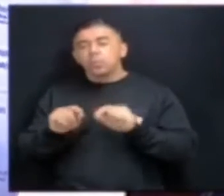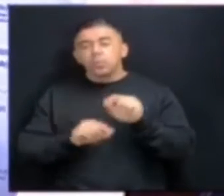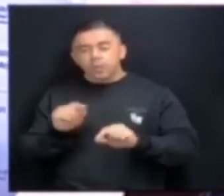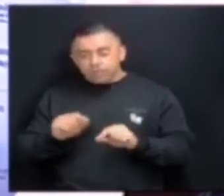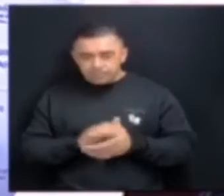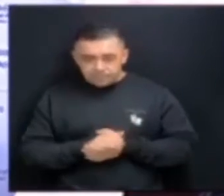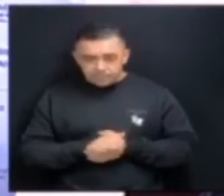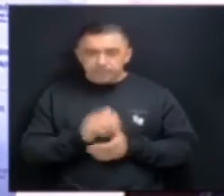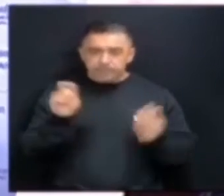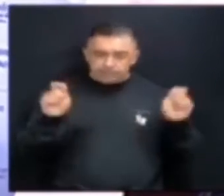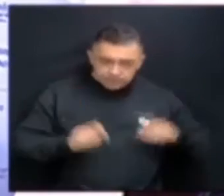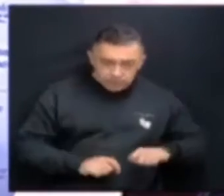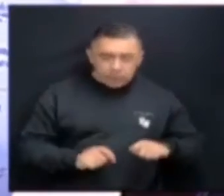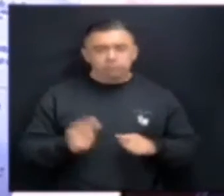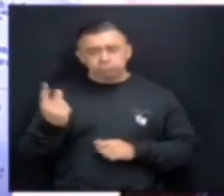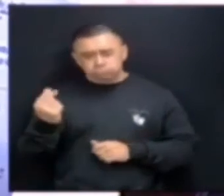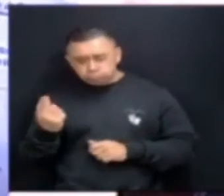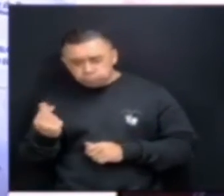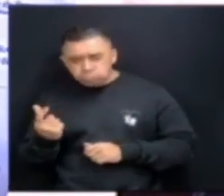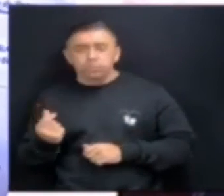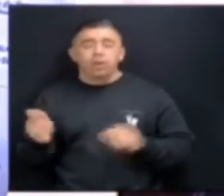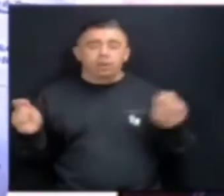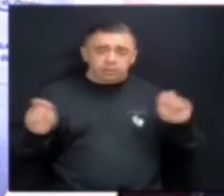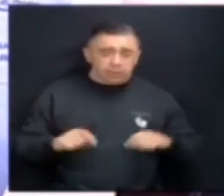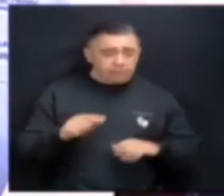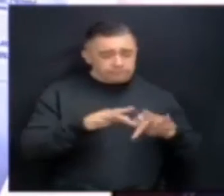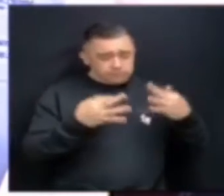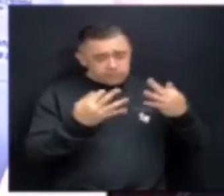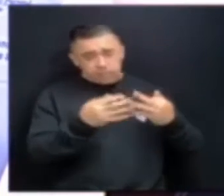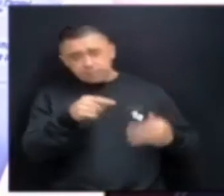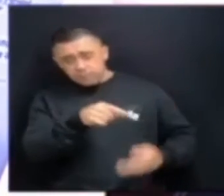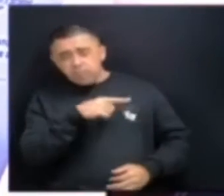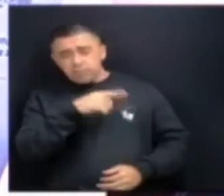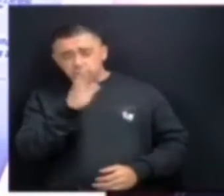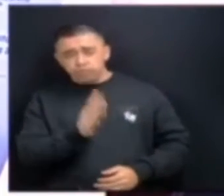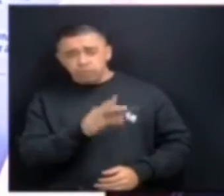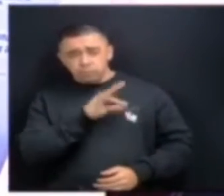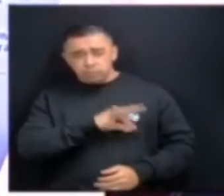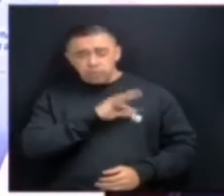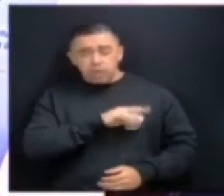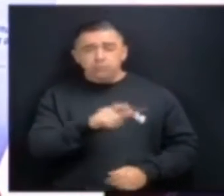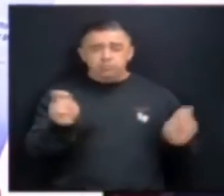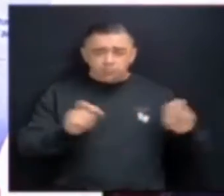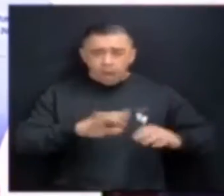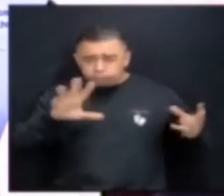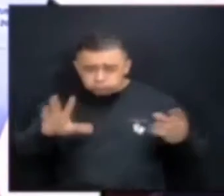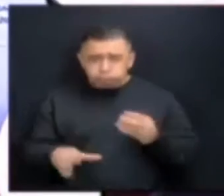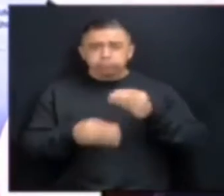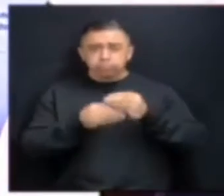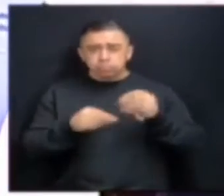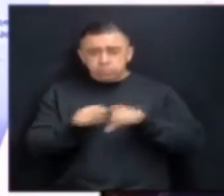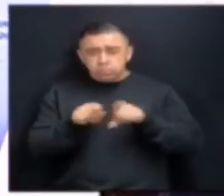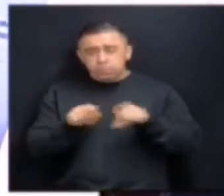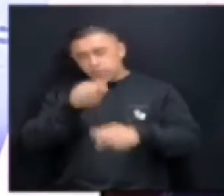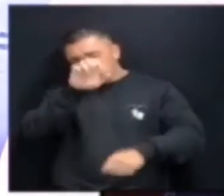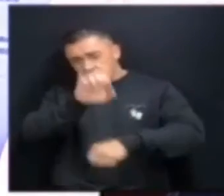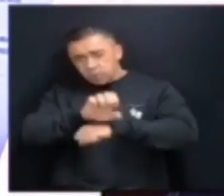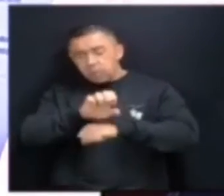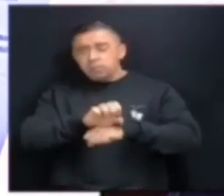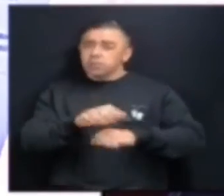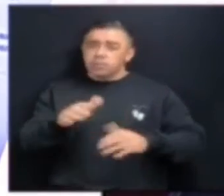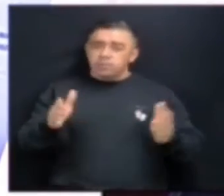havendo disponibilidade financeira as famílias que recebam esse benefício Federal poderão ser incluídas no programa Estadual